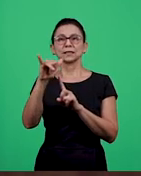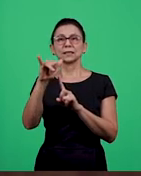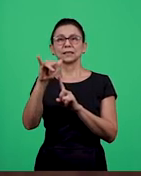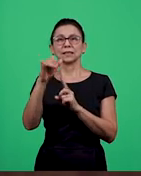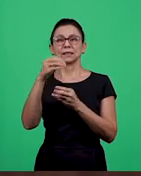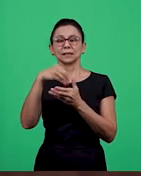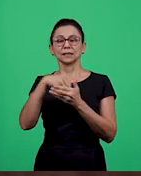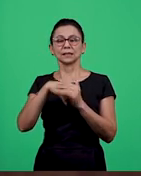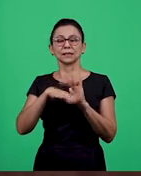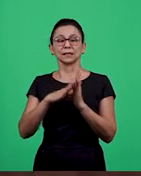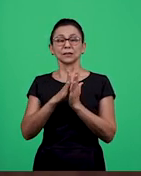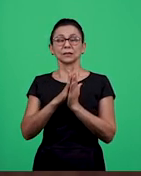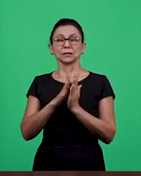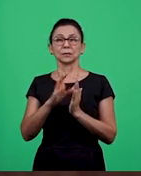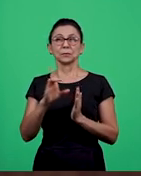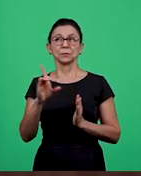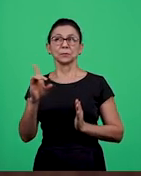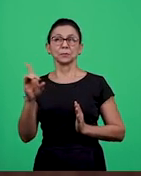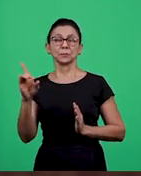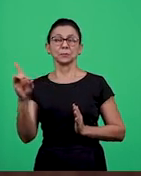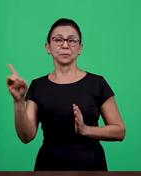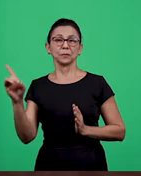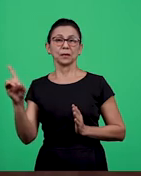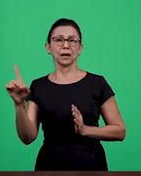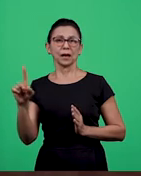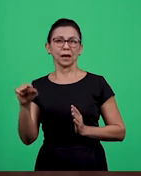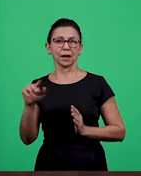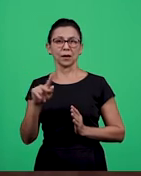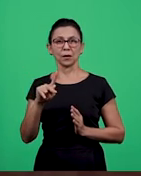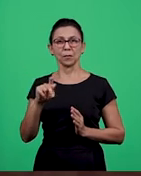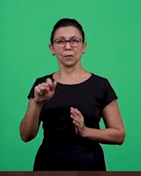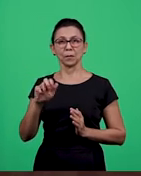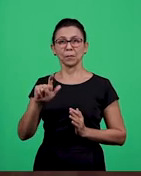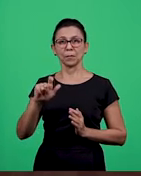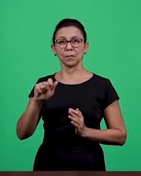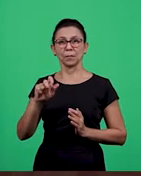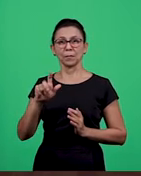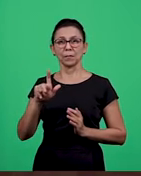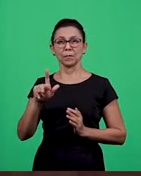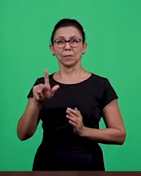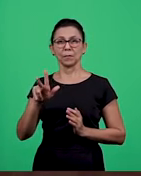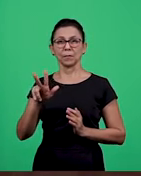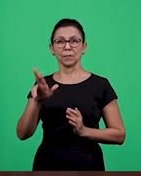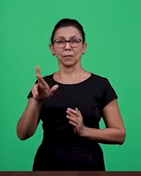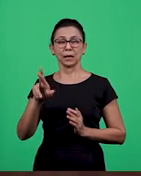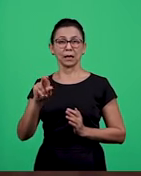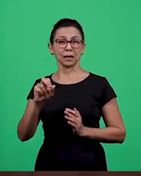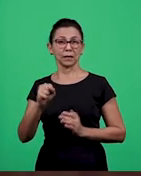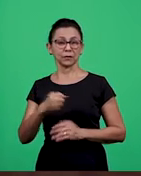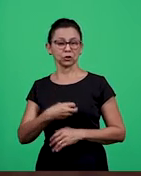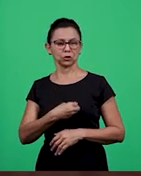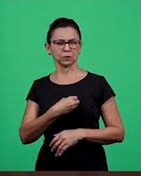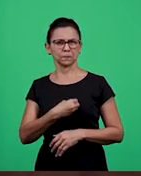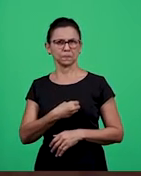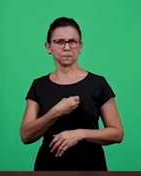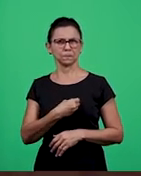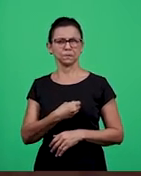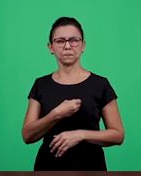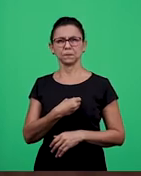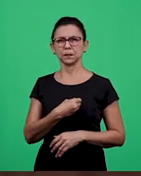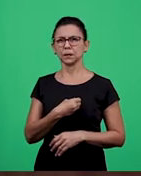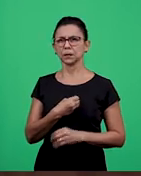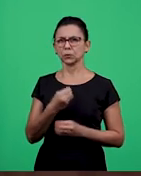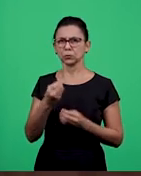na palavra de Deus. A Bíblia é uma palavra de vida. Quando